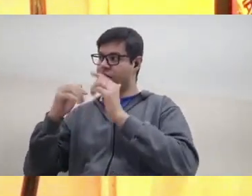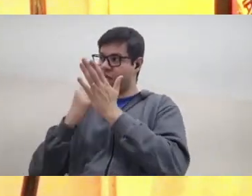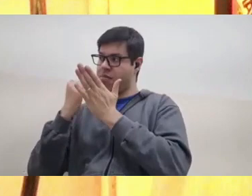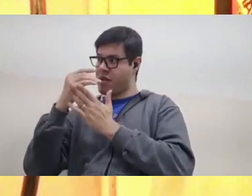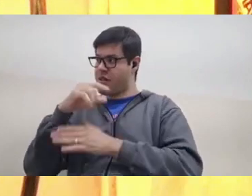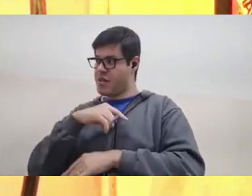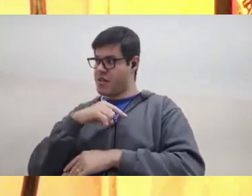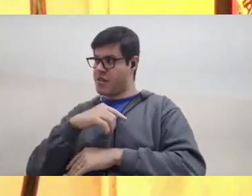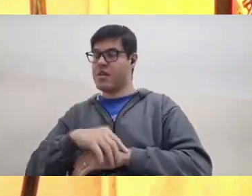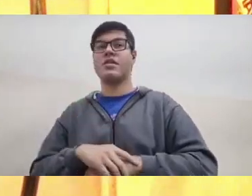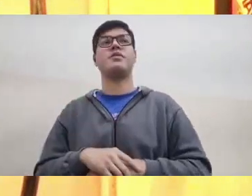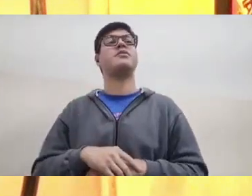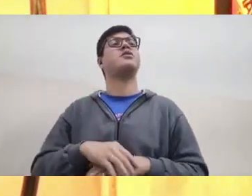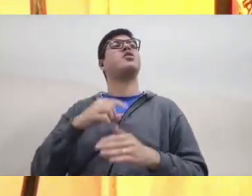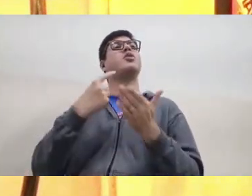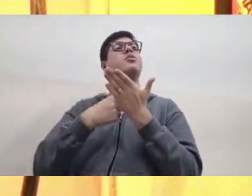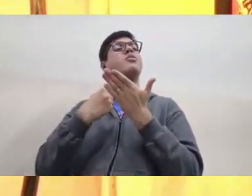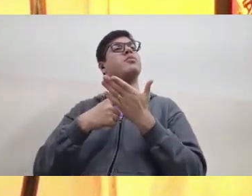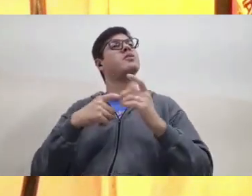médico